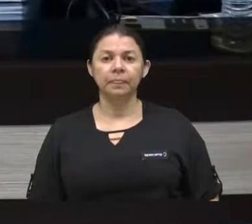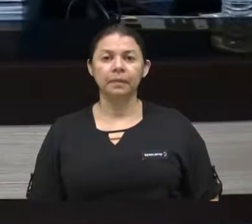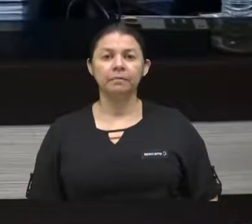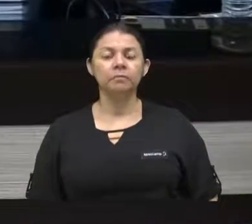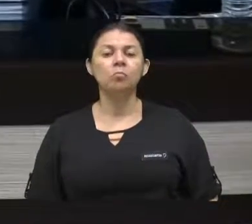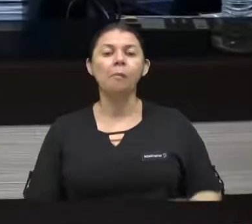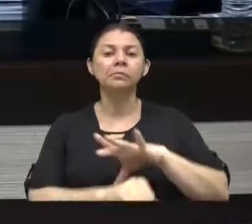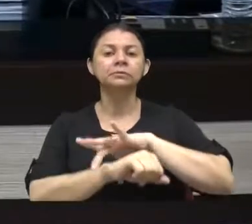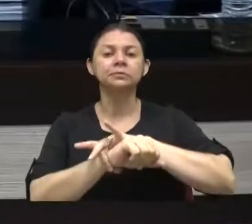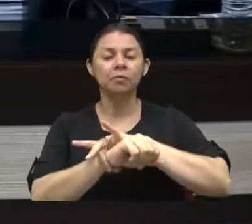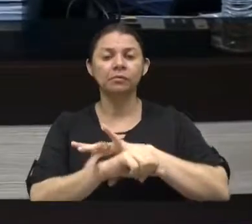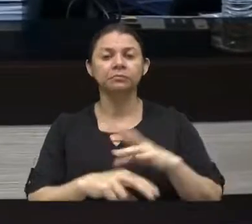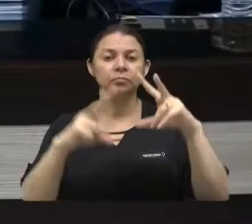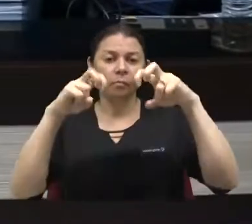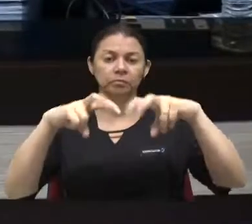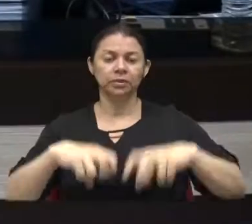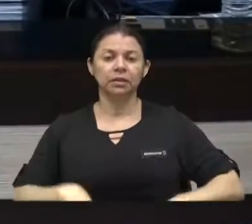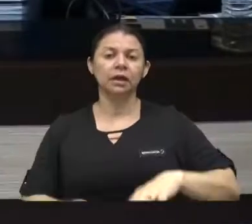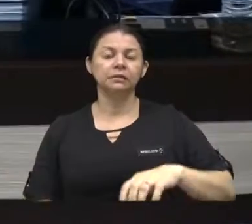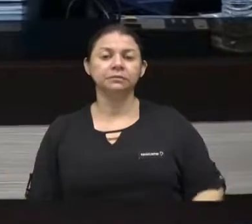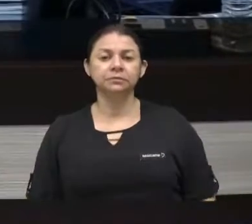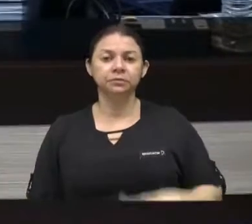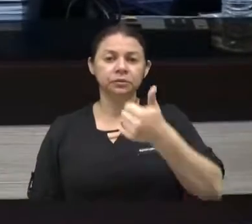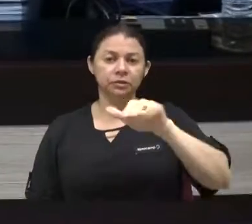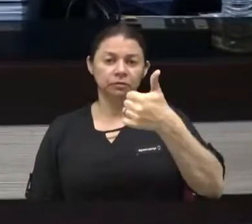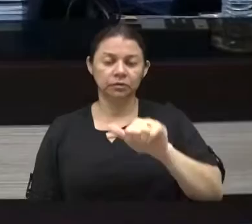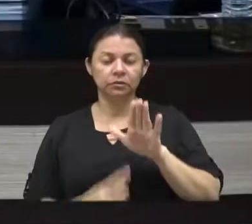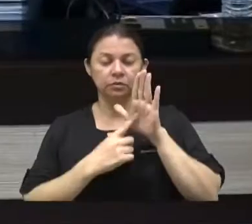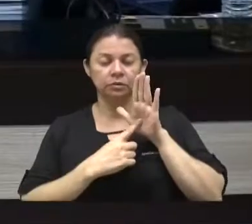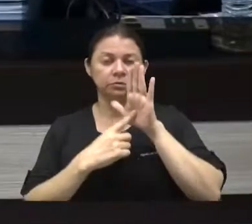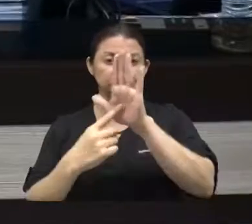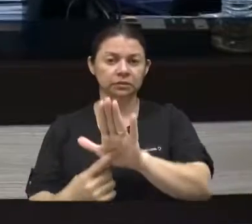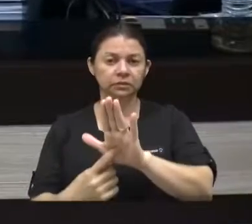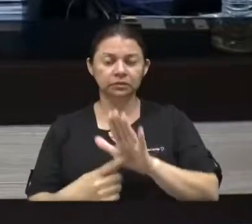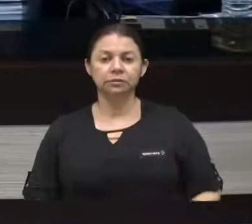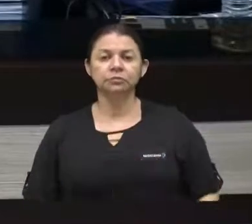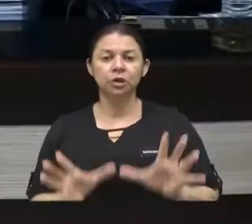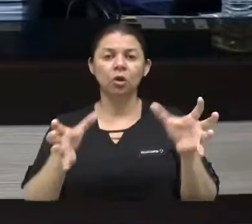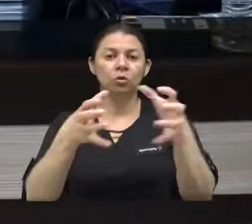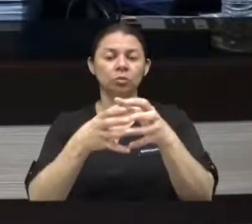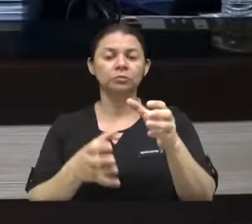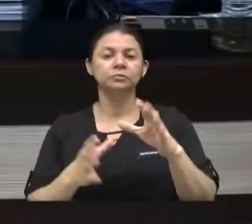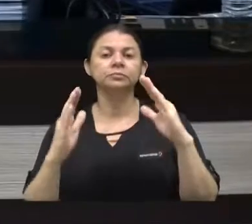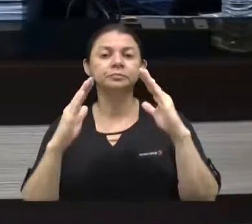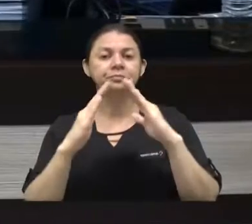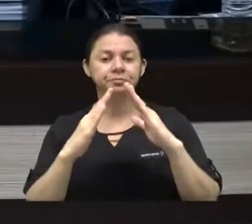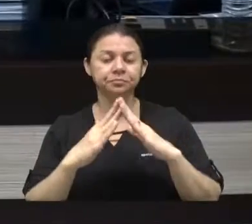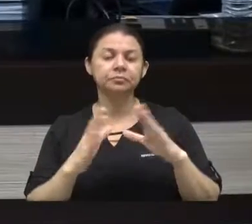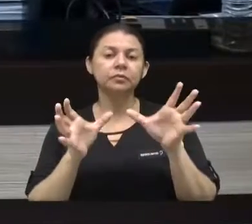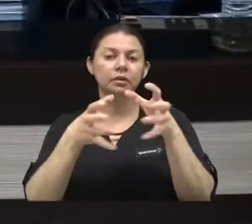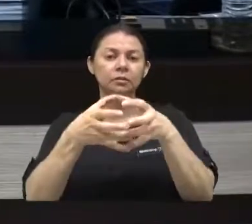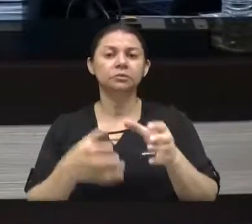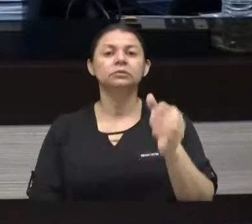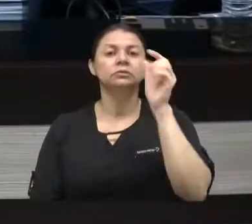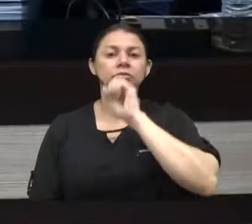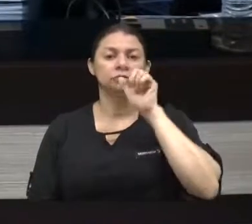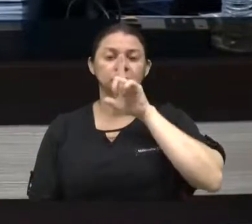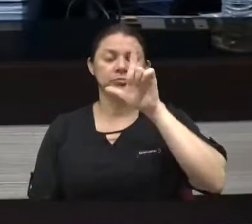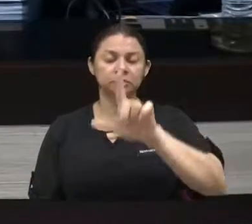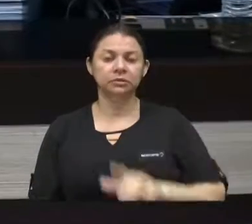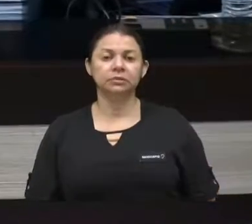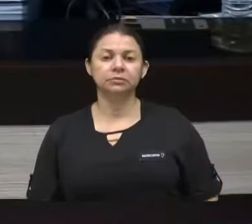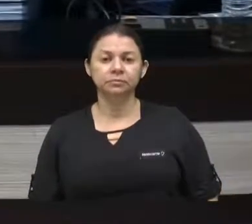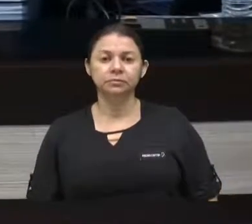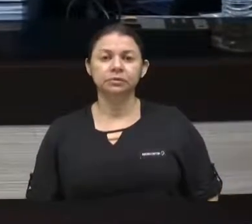análise da proposta, encaminhamos a mensagem necessária, a sua apresentação, bem como documentação anexa, no sentido de que a mesma faça parte integrante